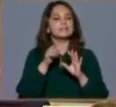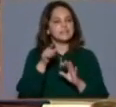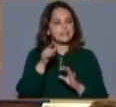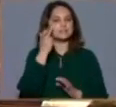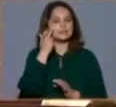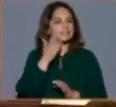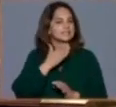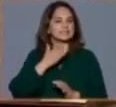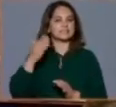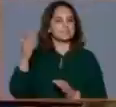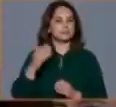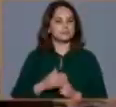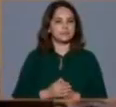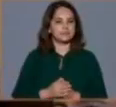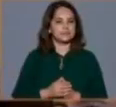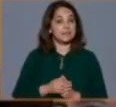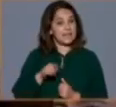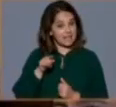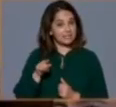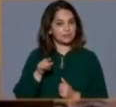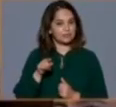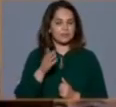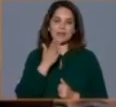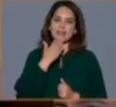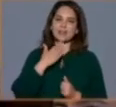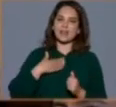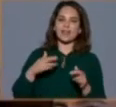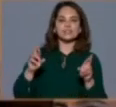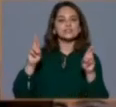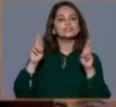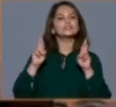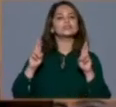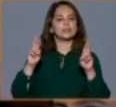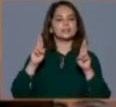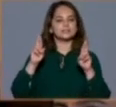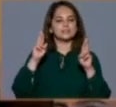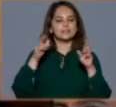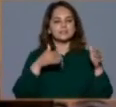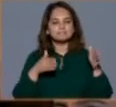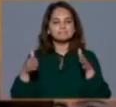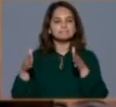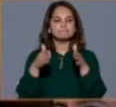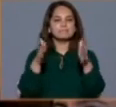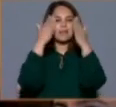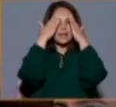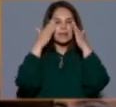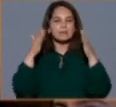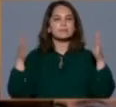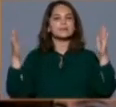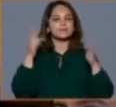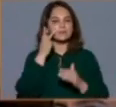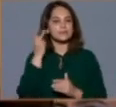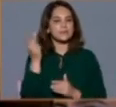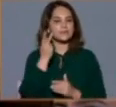eternidade. É isto que alimenta a nossa esperança e o horizonte aberto da vida que